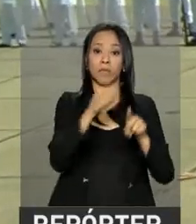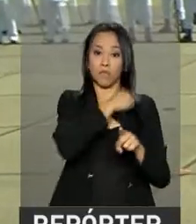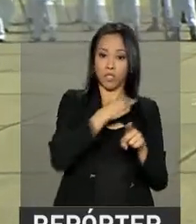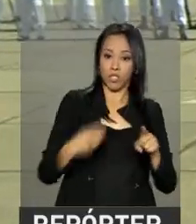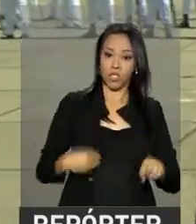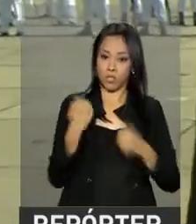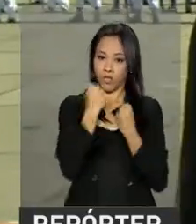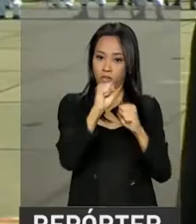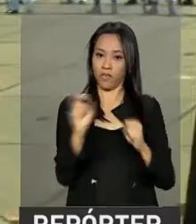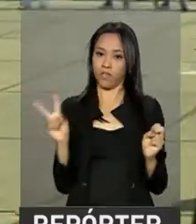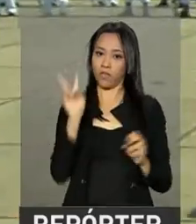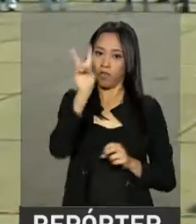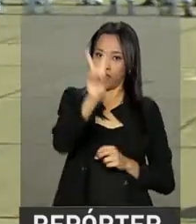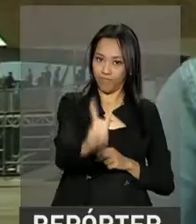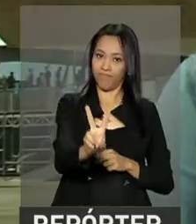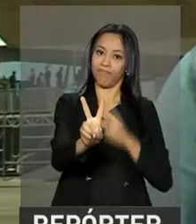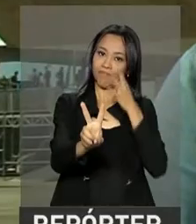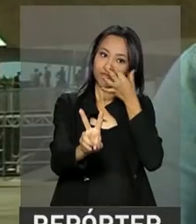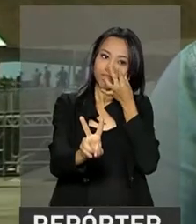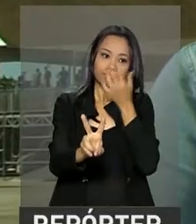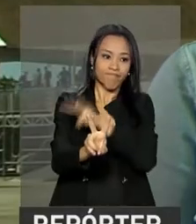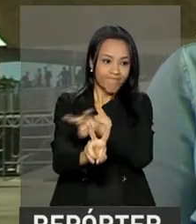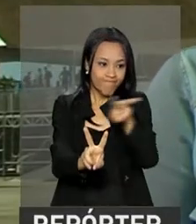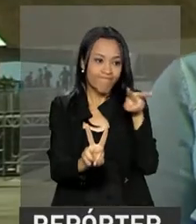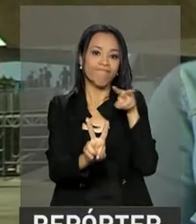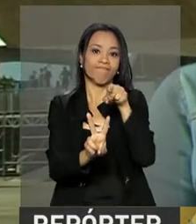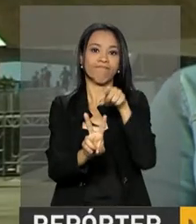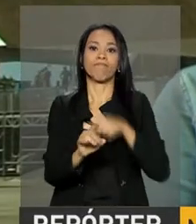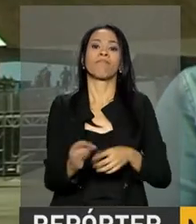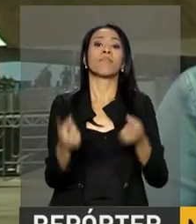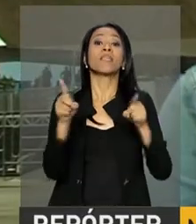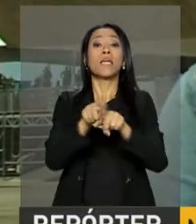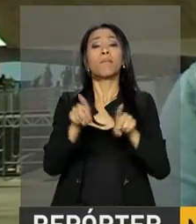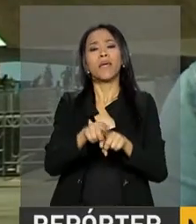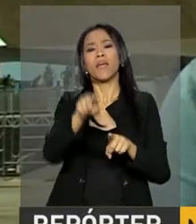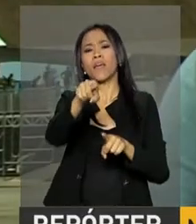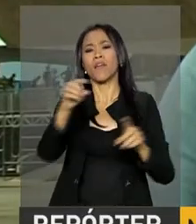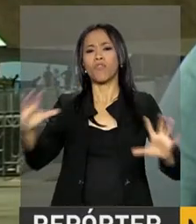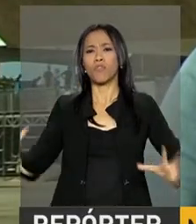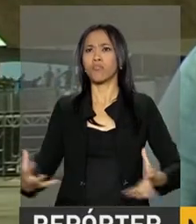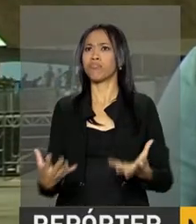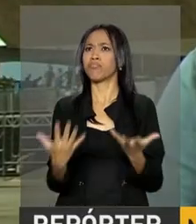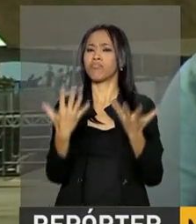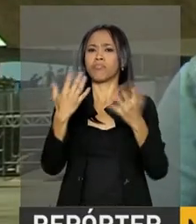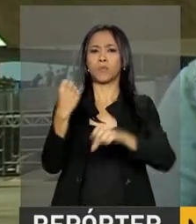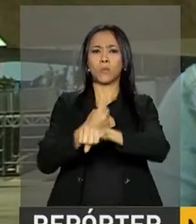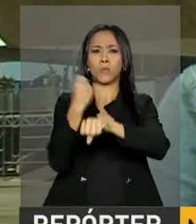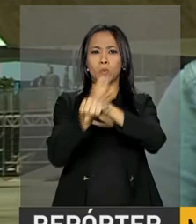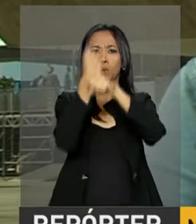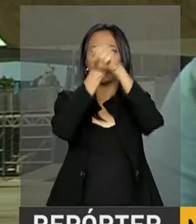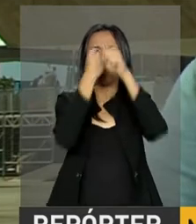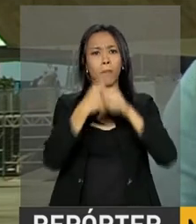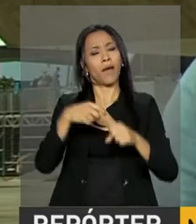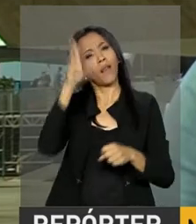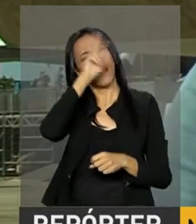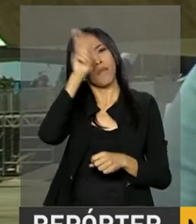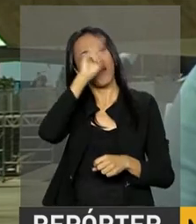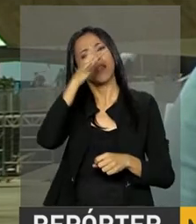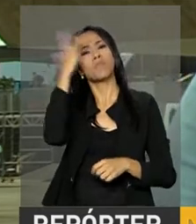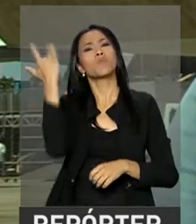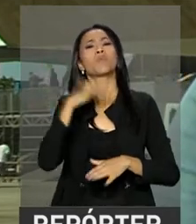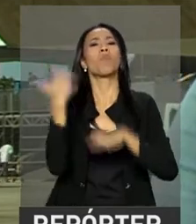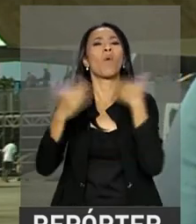Jungmann, compareceram à solenidade. O Monumento Nacional aos Mortos, ou Monumento aos Pracinhas, como é conhecido, é uma homenagem